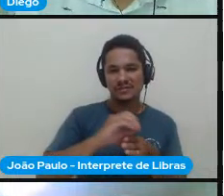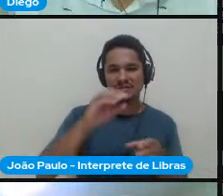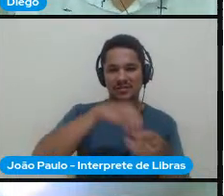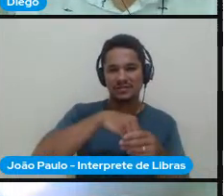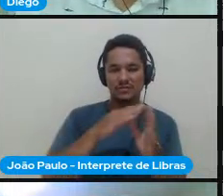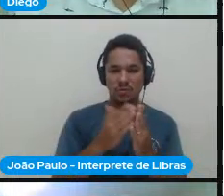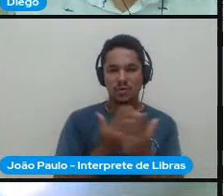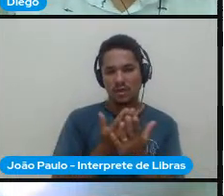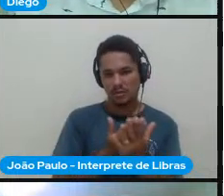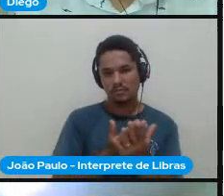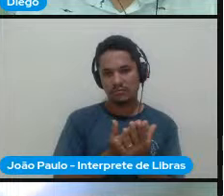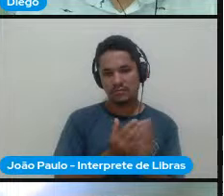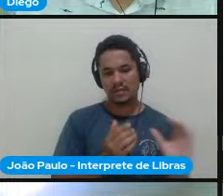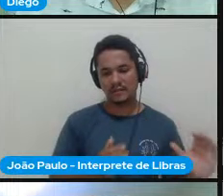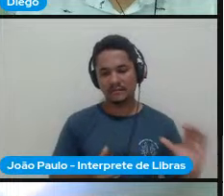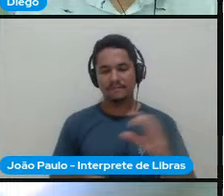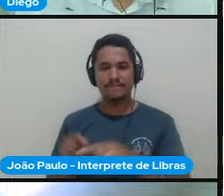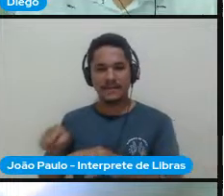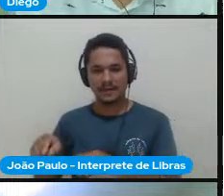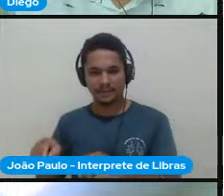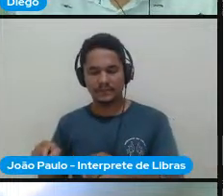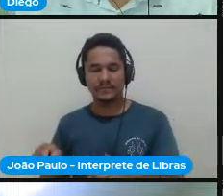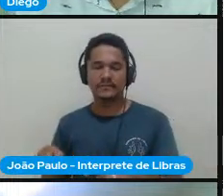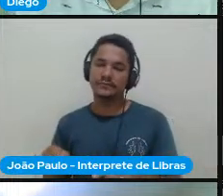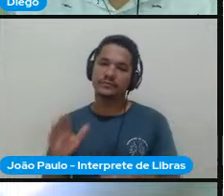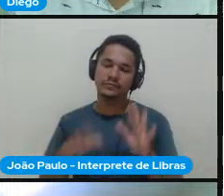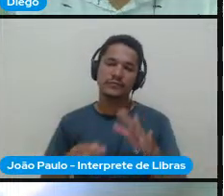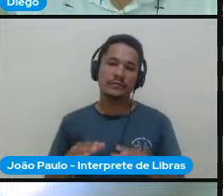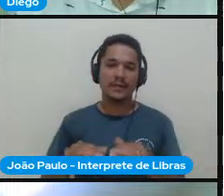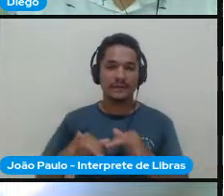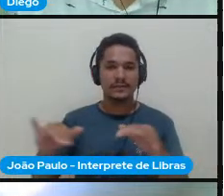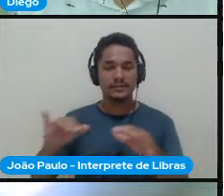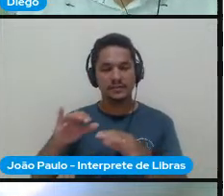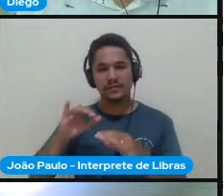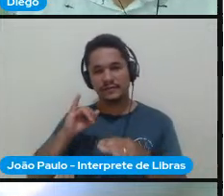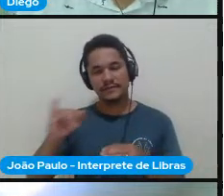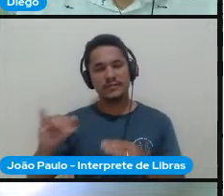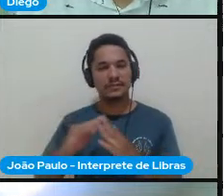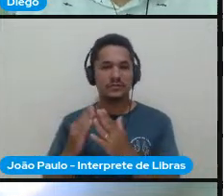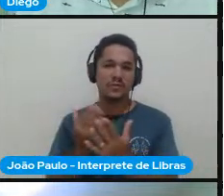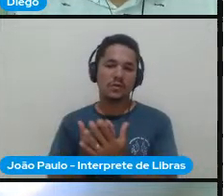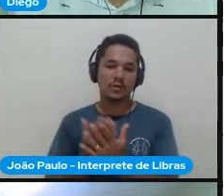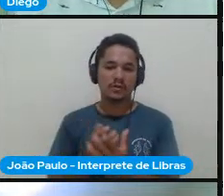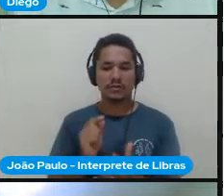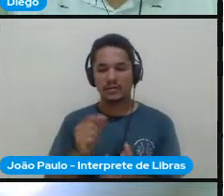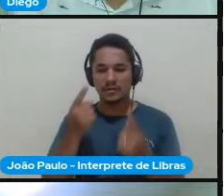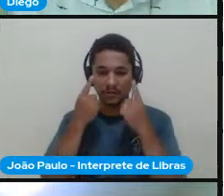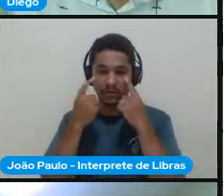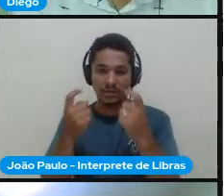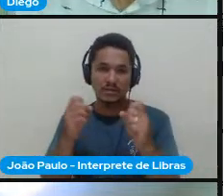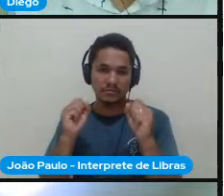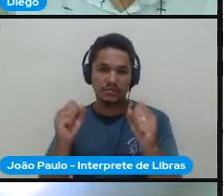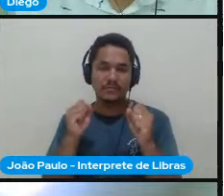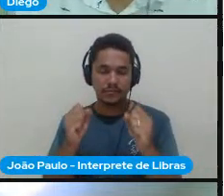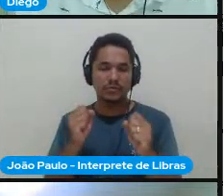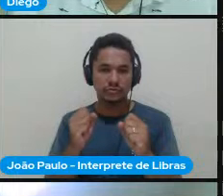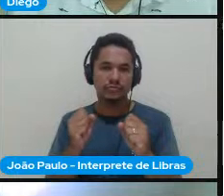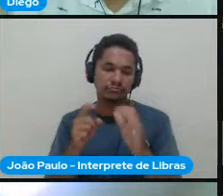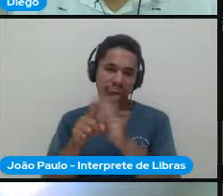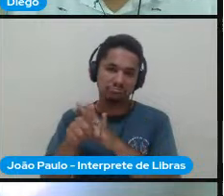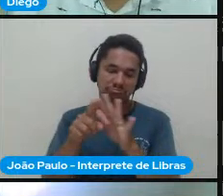E sempre que a gente tem essas possibilidades, nós comunicamos às escolas, e aquelas que tiverem interesse, podem nos solicitar que faremos aí a